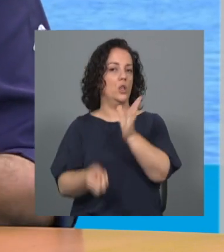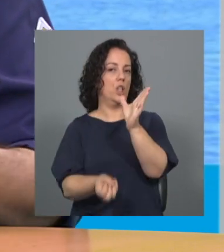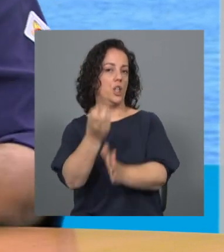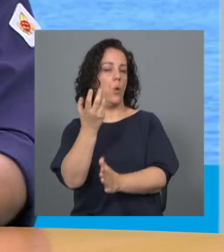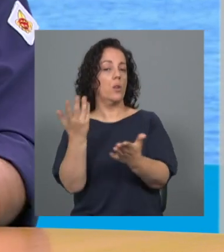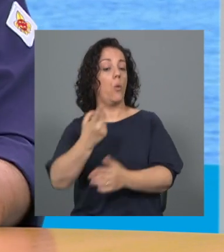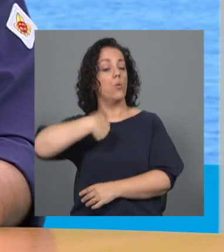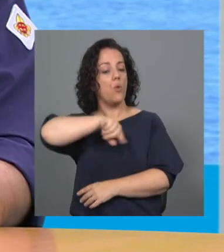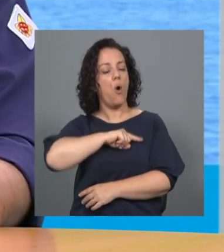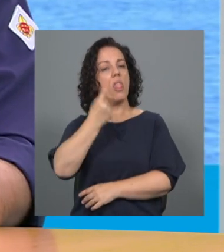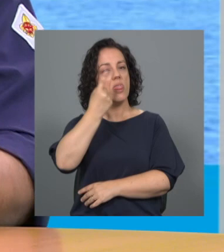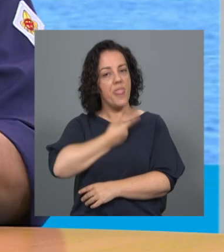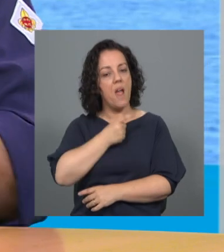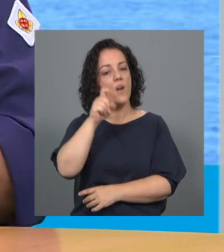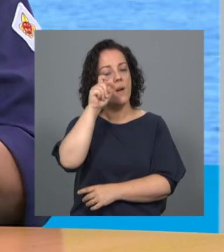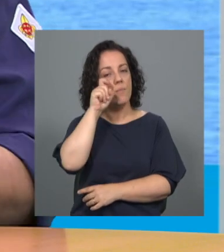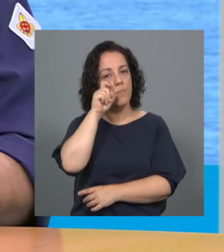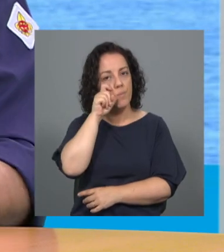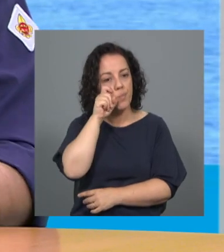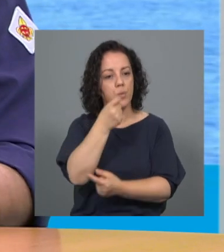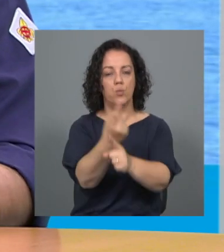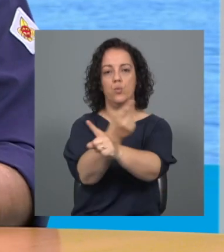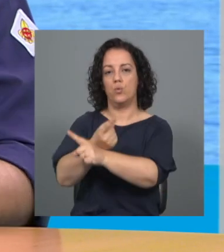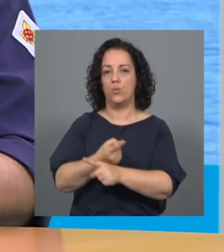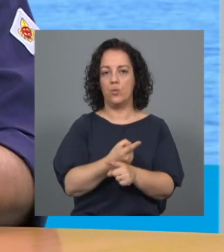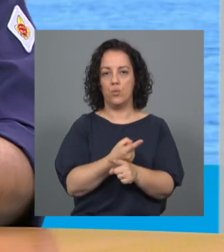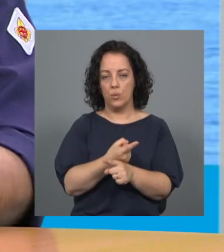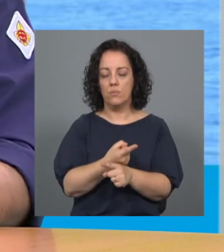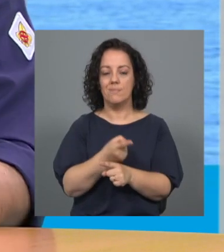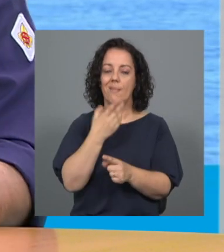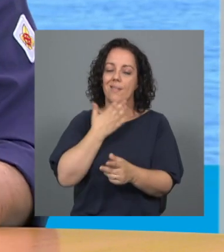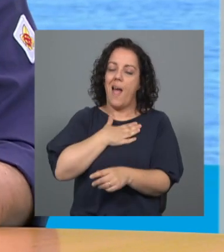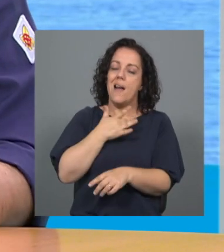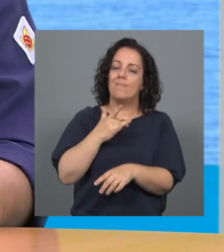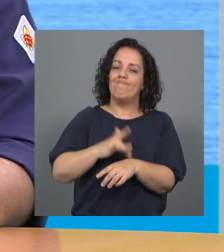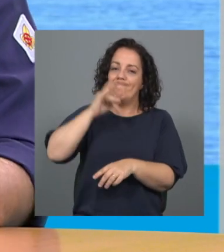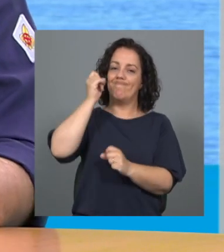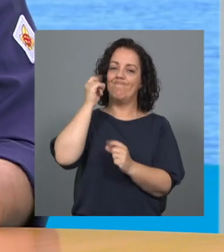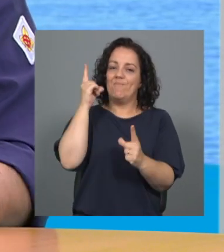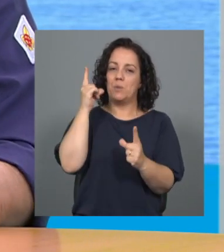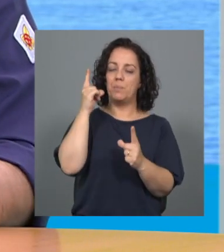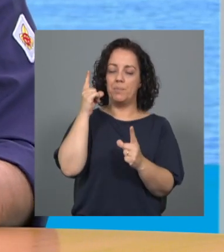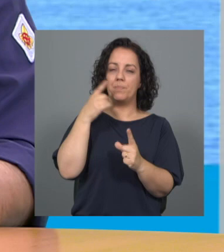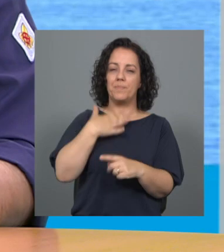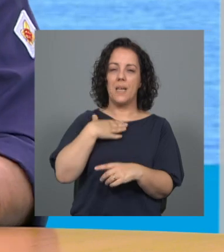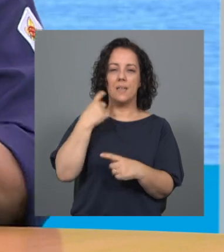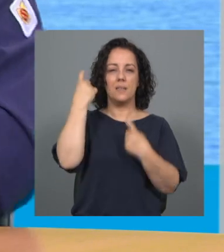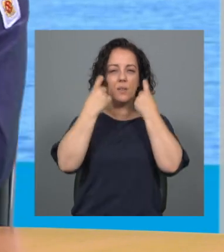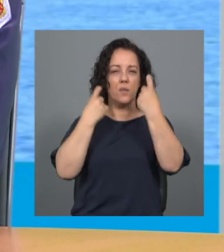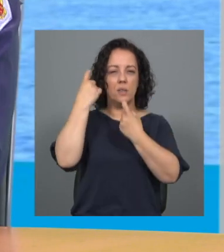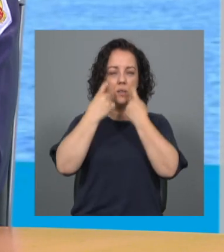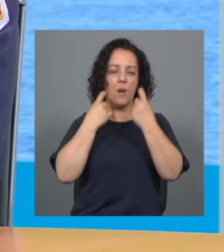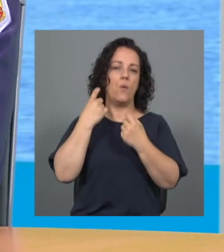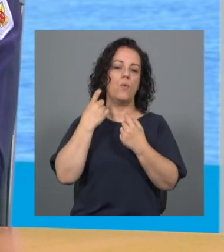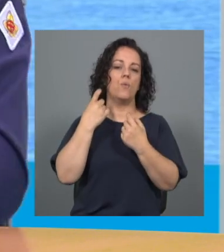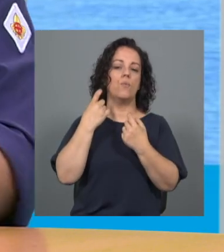tal, é uma visão interessantíssima e que nos desperta e que nos faz refletir ainda mais sobre tudo o que fazemos numa outra